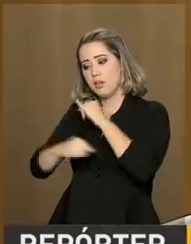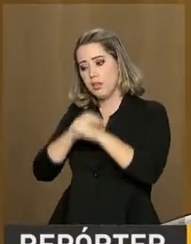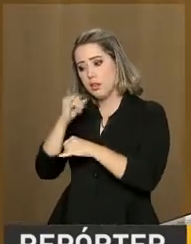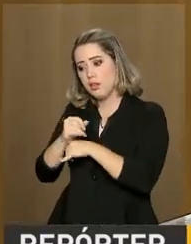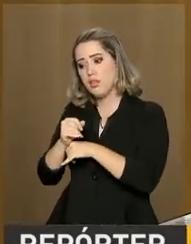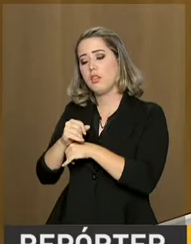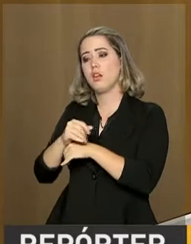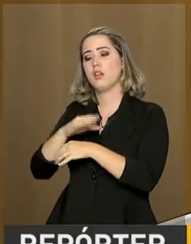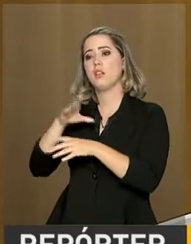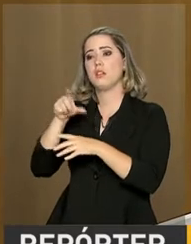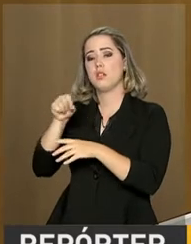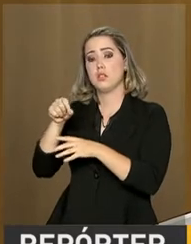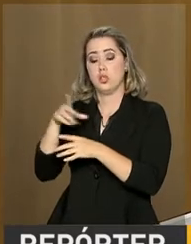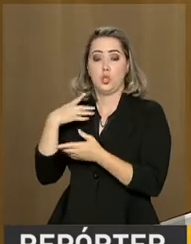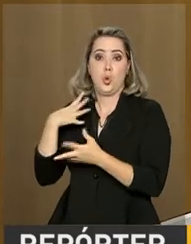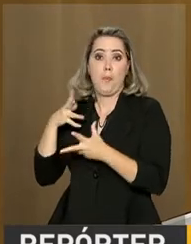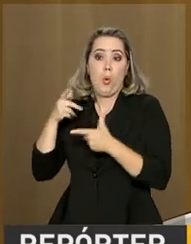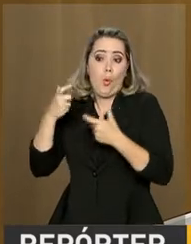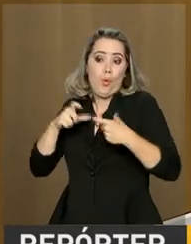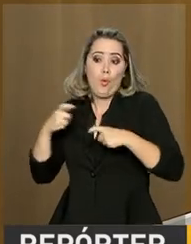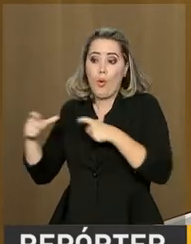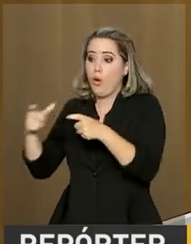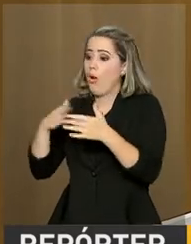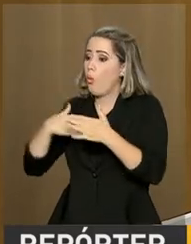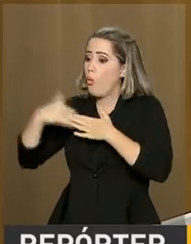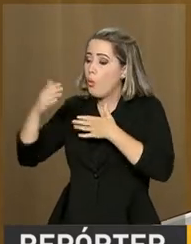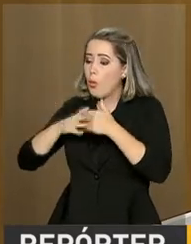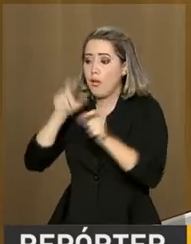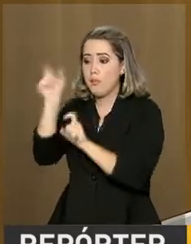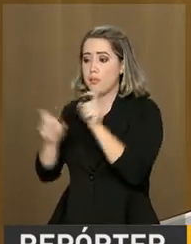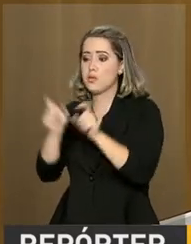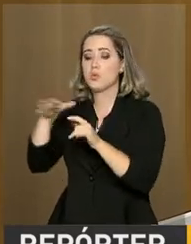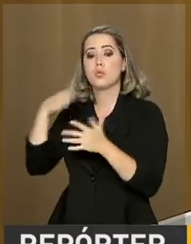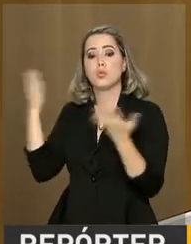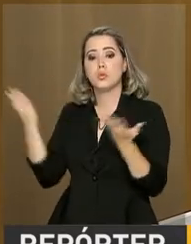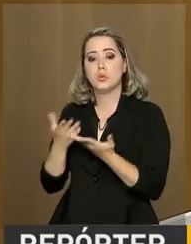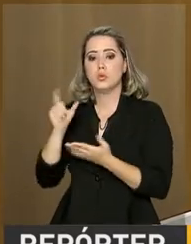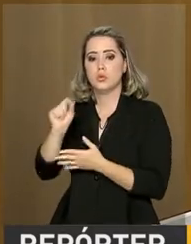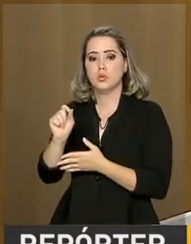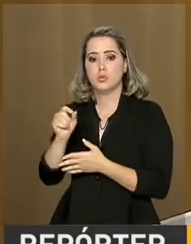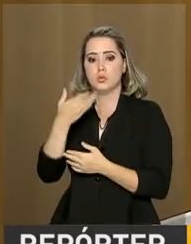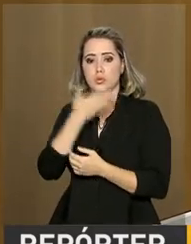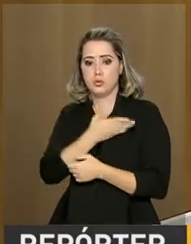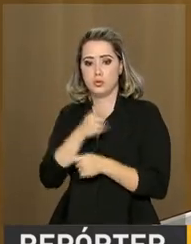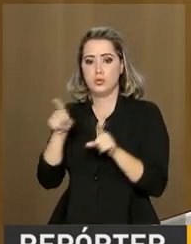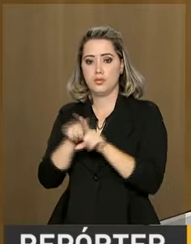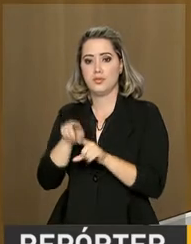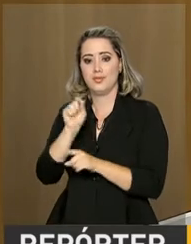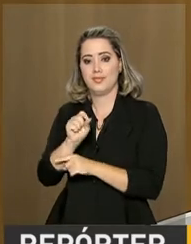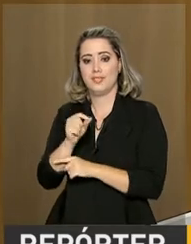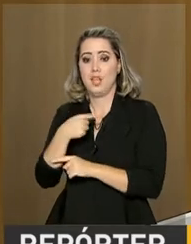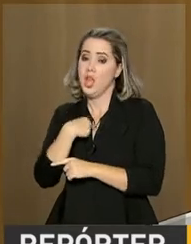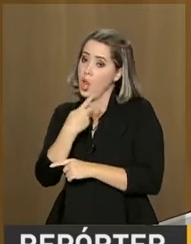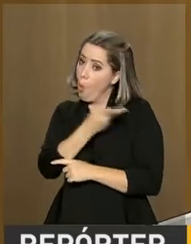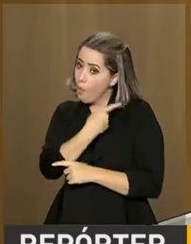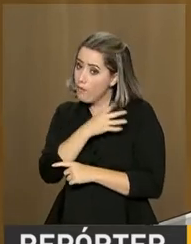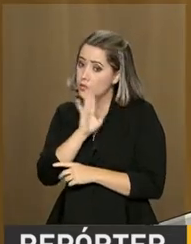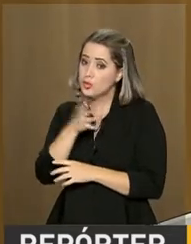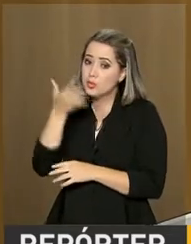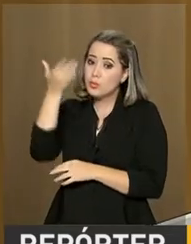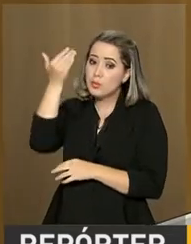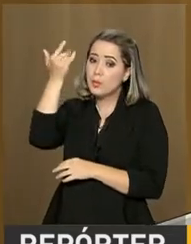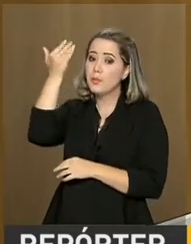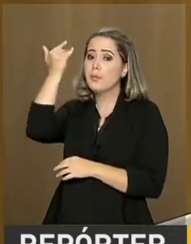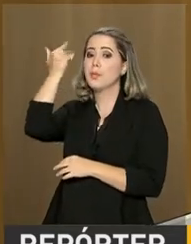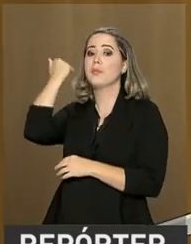banda larga para qualquer cidadão hoje não a gláucia que é mais nova mas eu e você aí nós somos a época